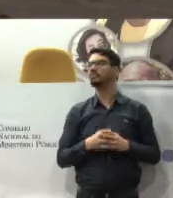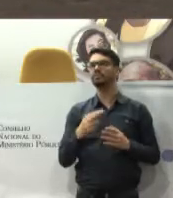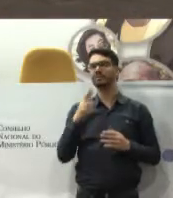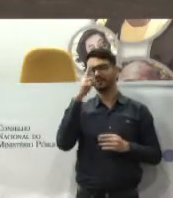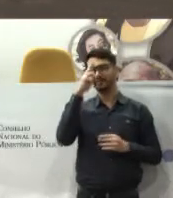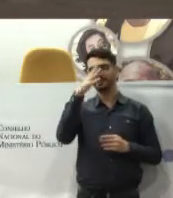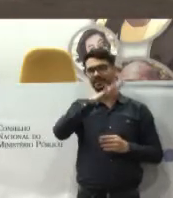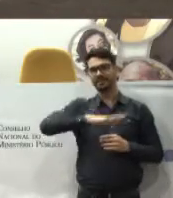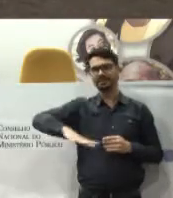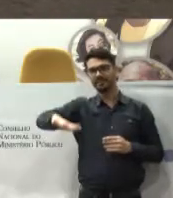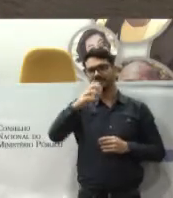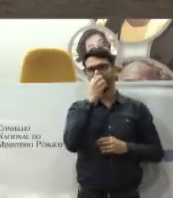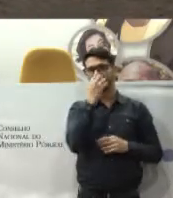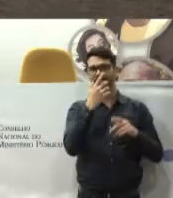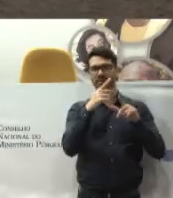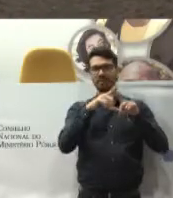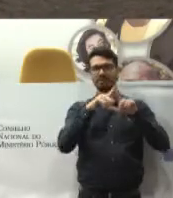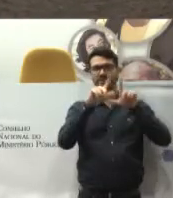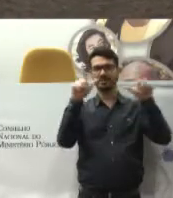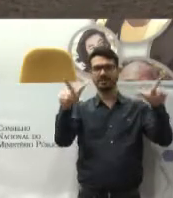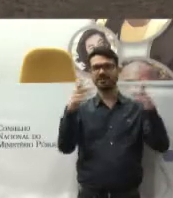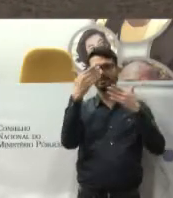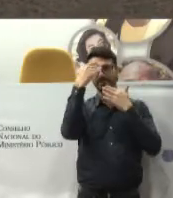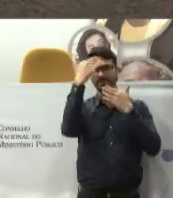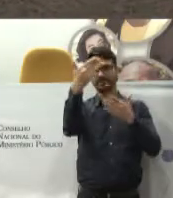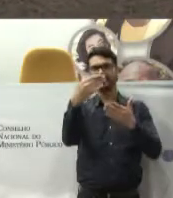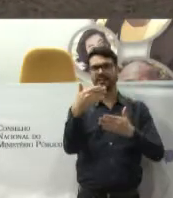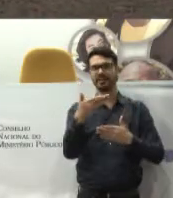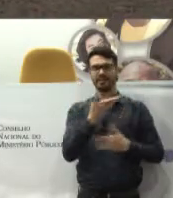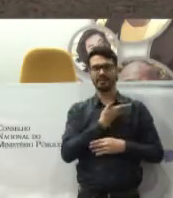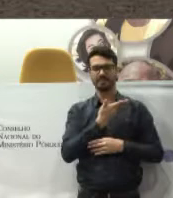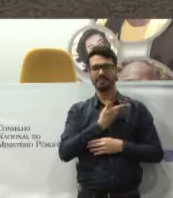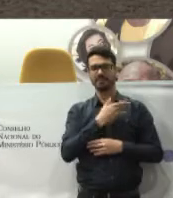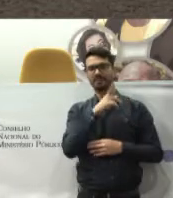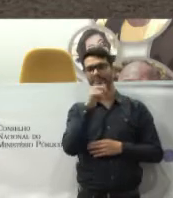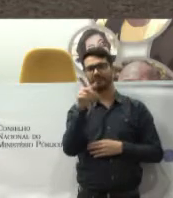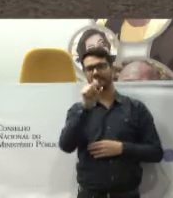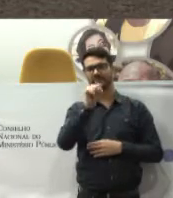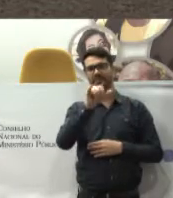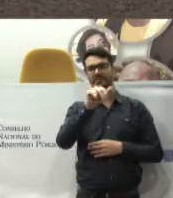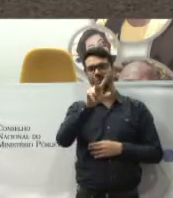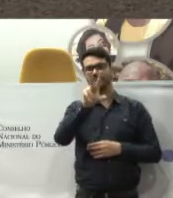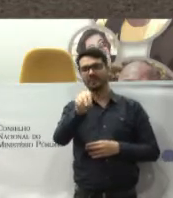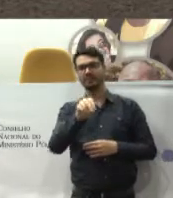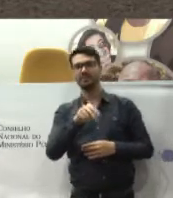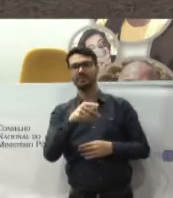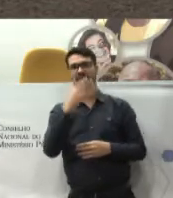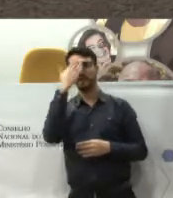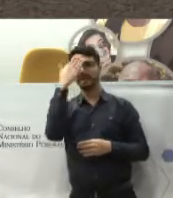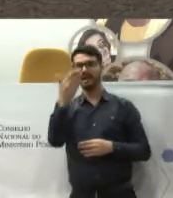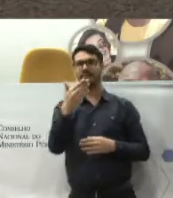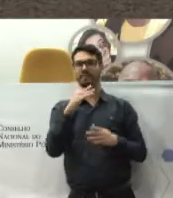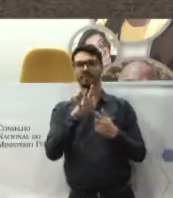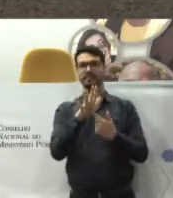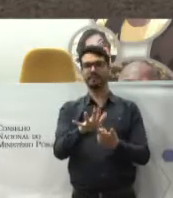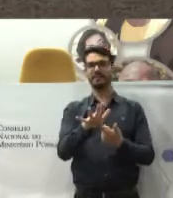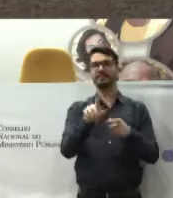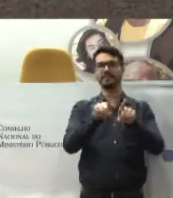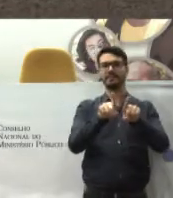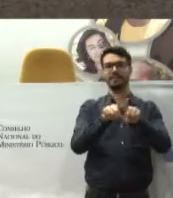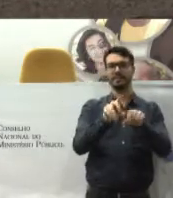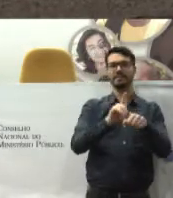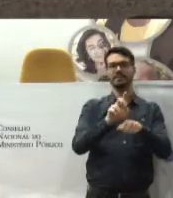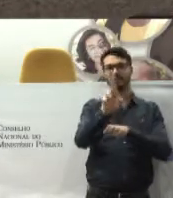Senhores, muito bom dia. Queria agradecer ao meu querido amigo Silvio a gentileza da apresentação. Doutora Vanessa,